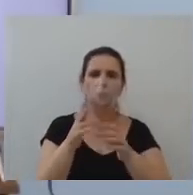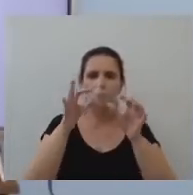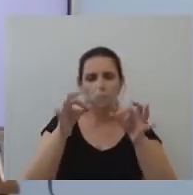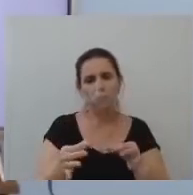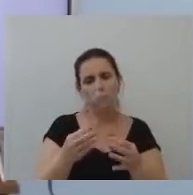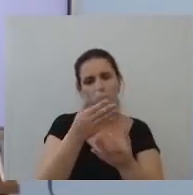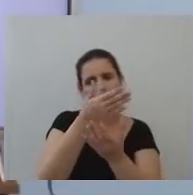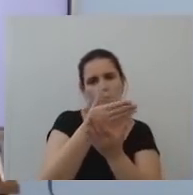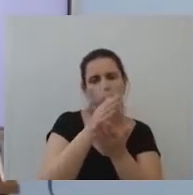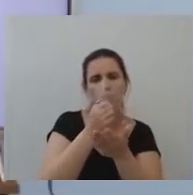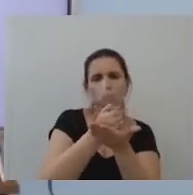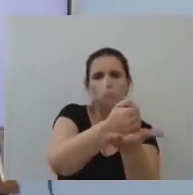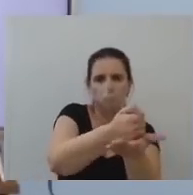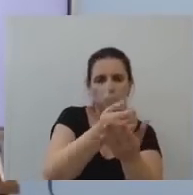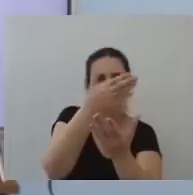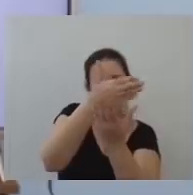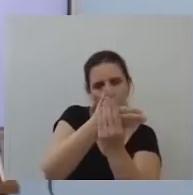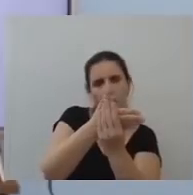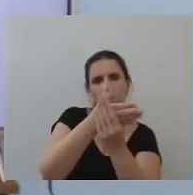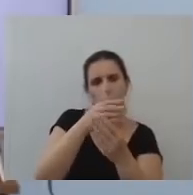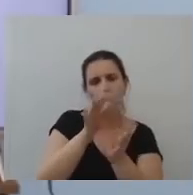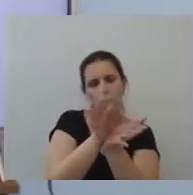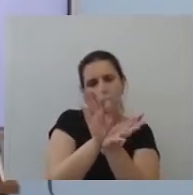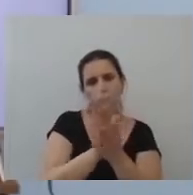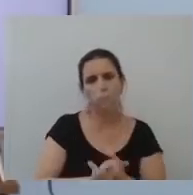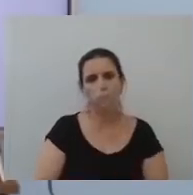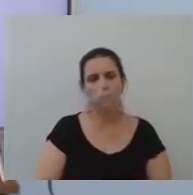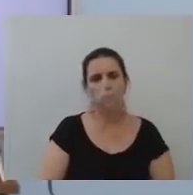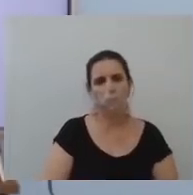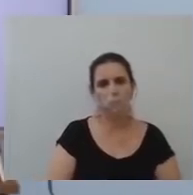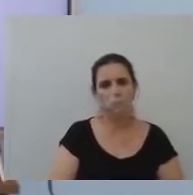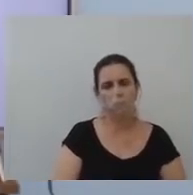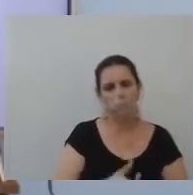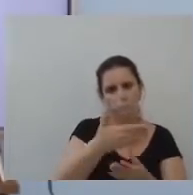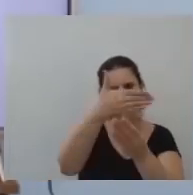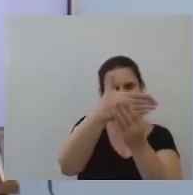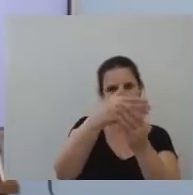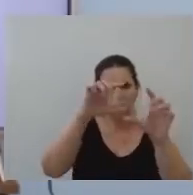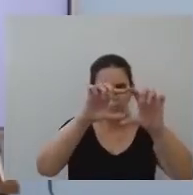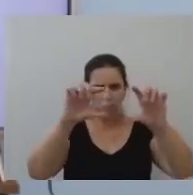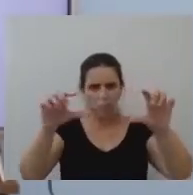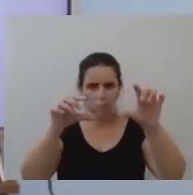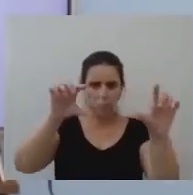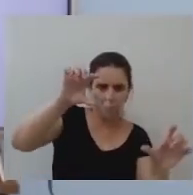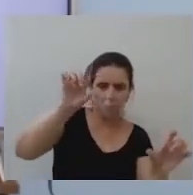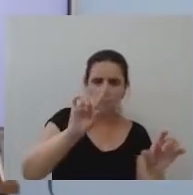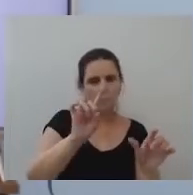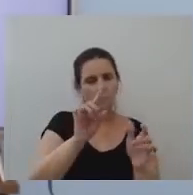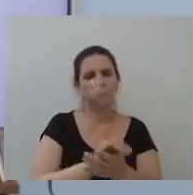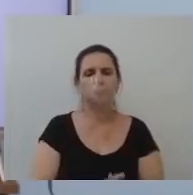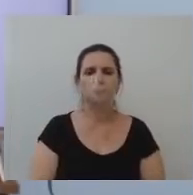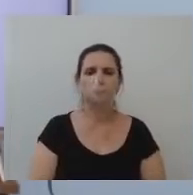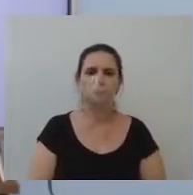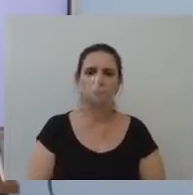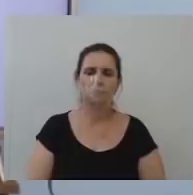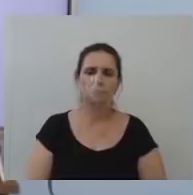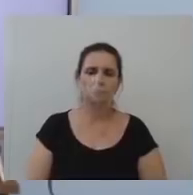esse suporte, né, ao teu celular, que é necessário, fazendo com que ele fique reto e sem movimentação, tá